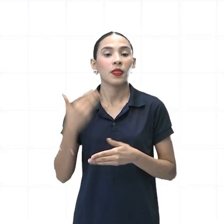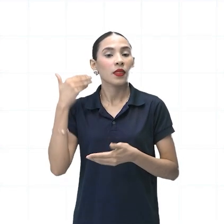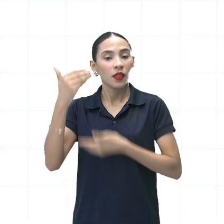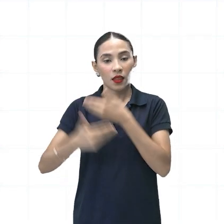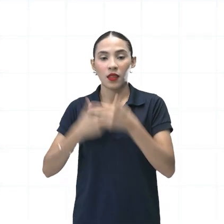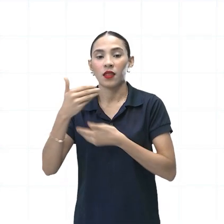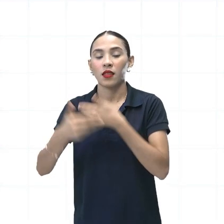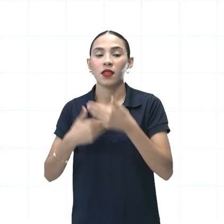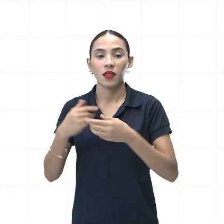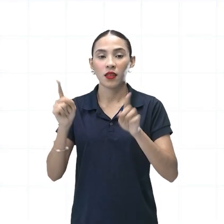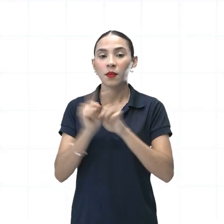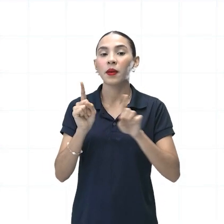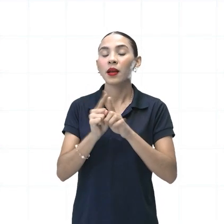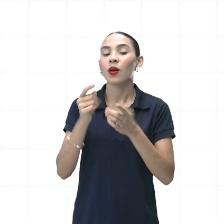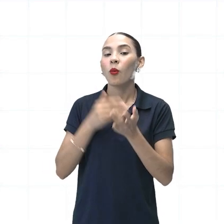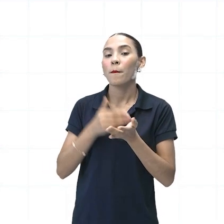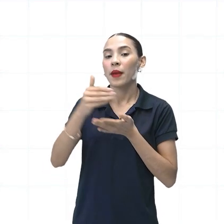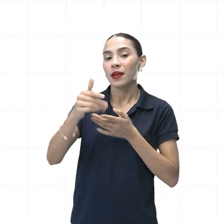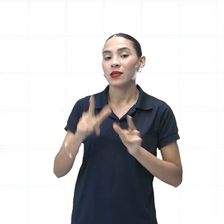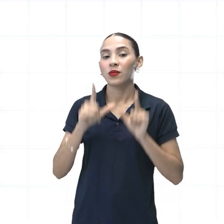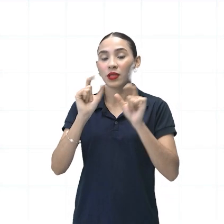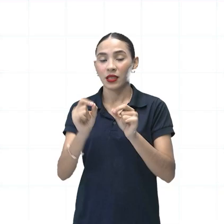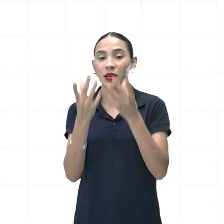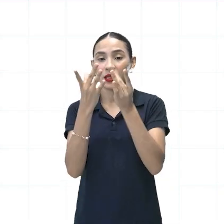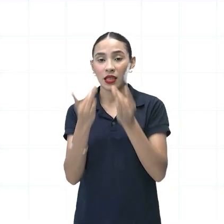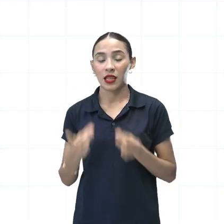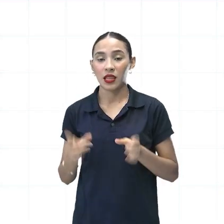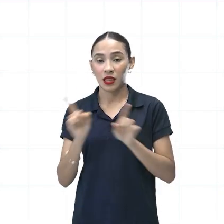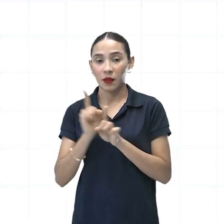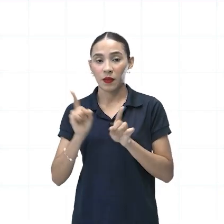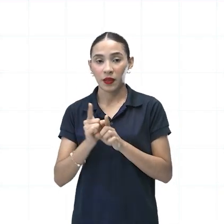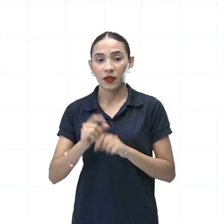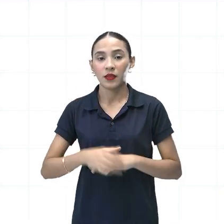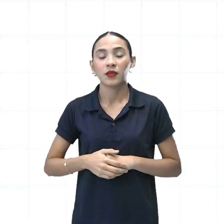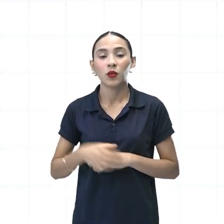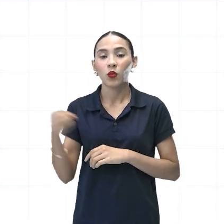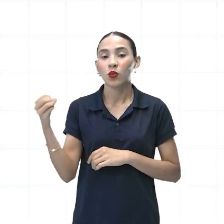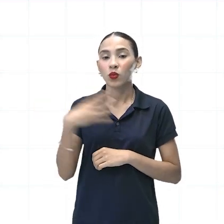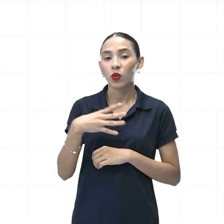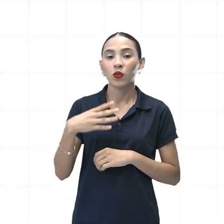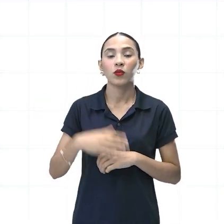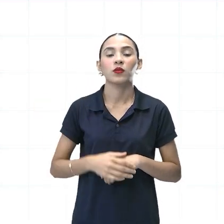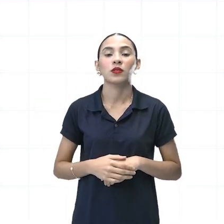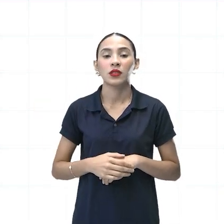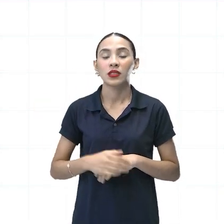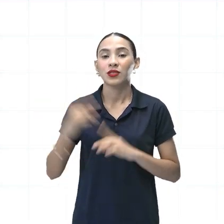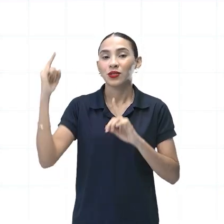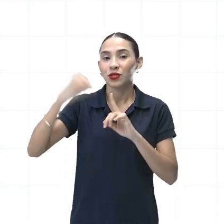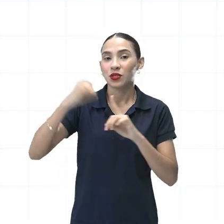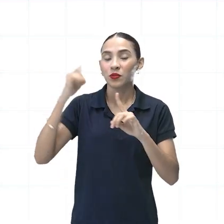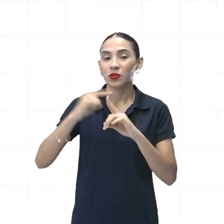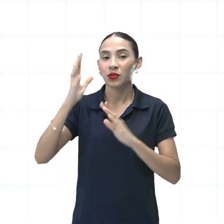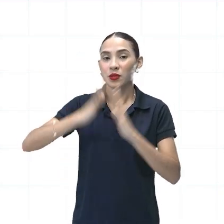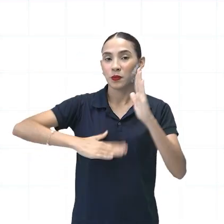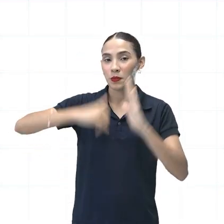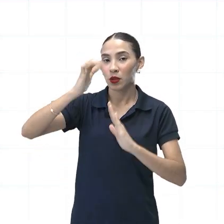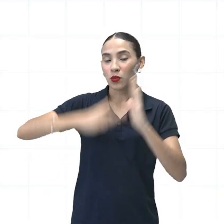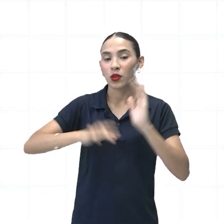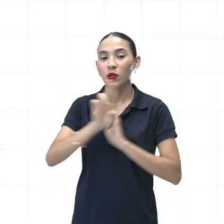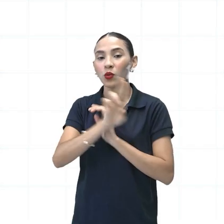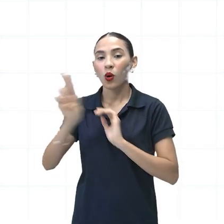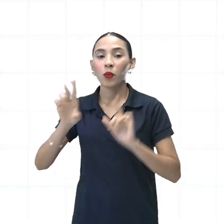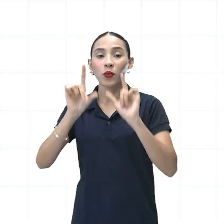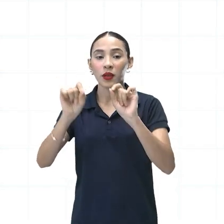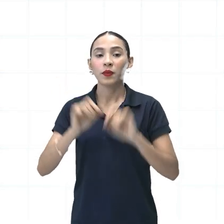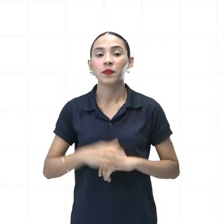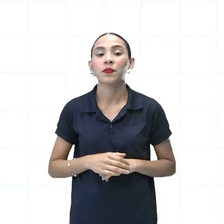desse abstracionismo, eles começam também a fragmentar e segue um novo estilo de pintura, que é chamado